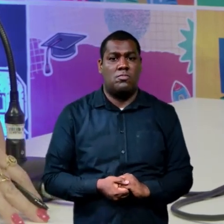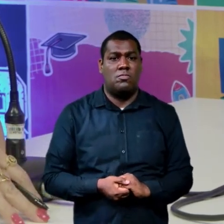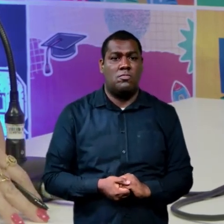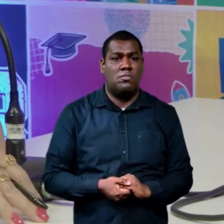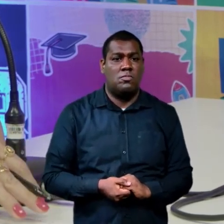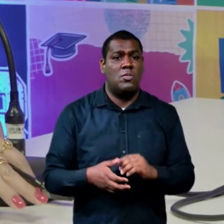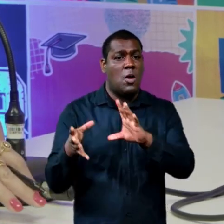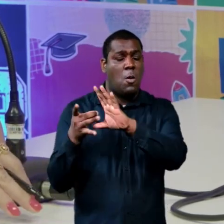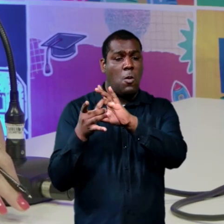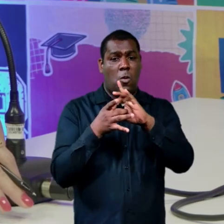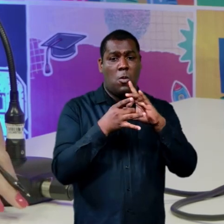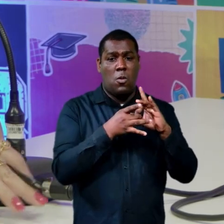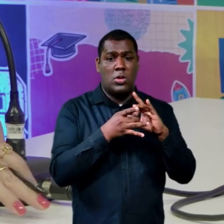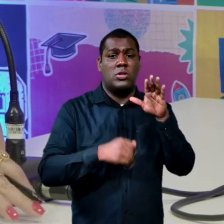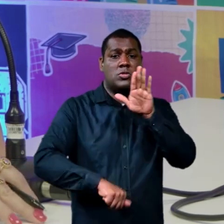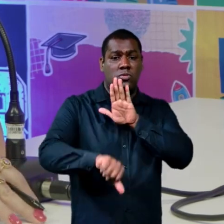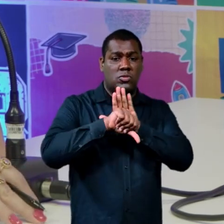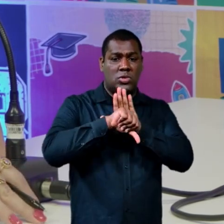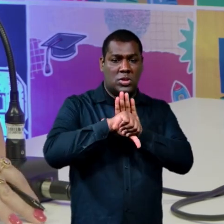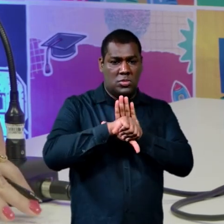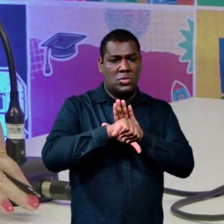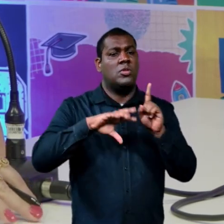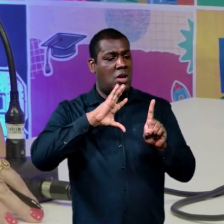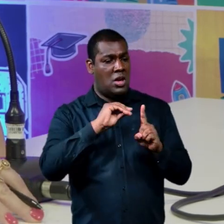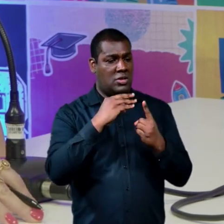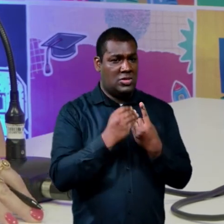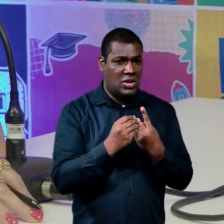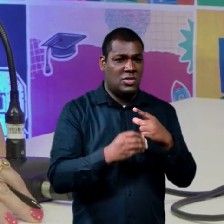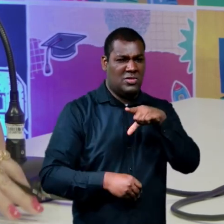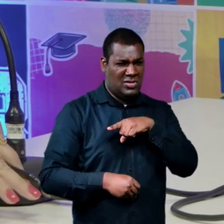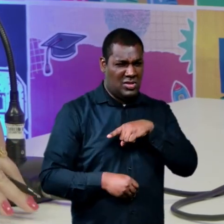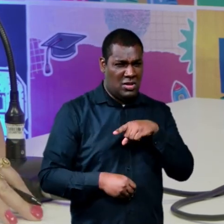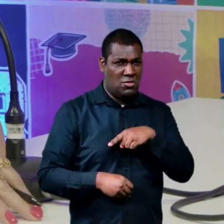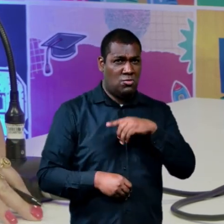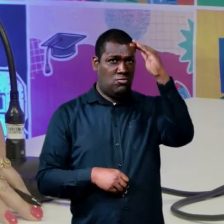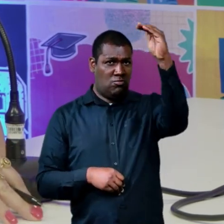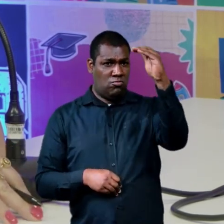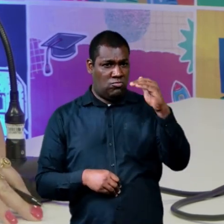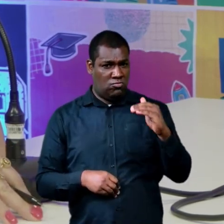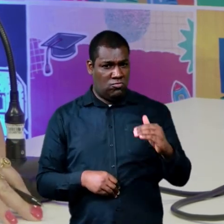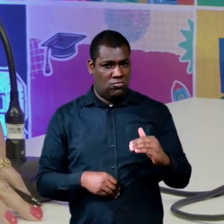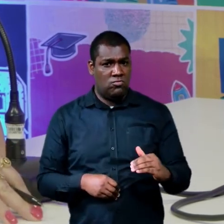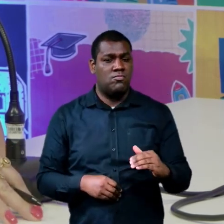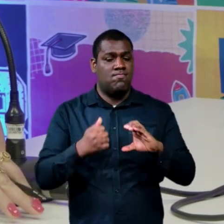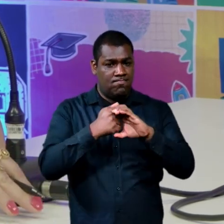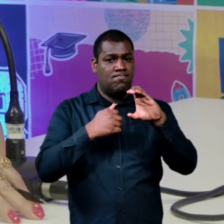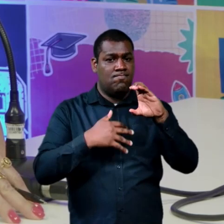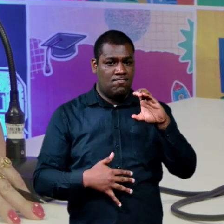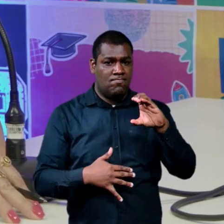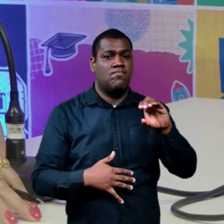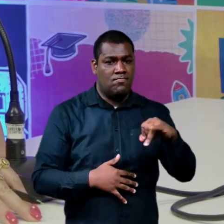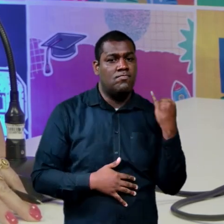criminal, o, o assédio sexual tem a questão da hierarquia como um elemento chave, Certo. certo?